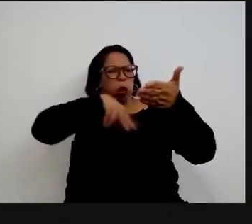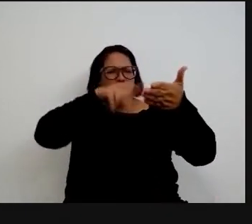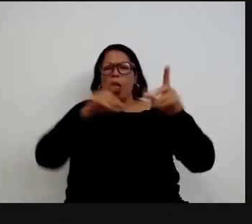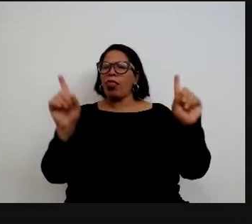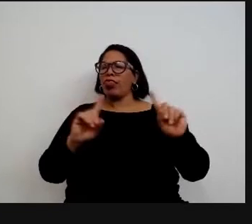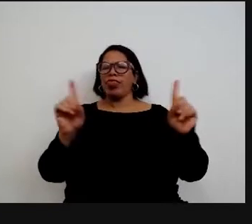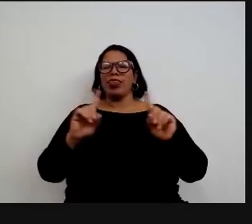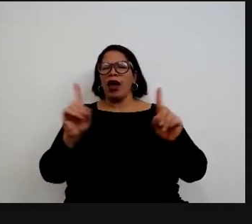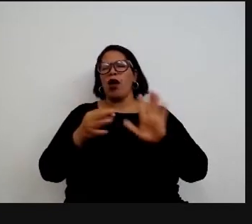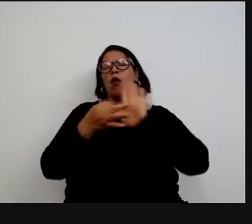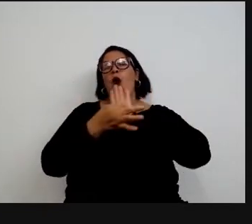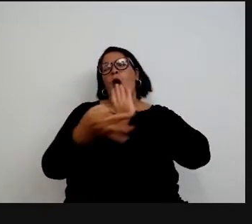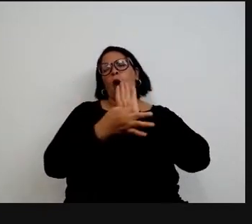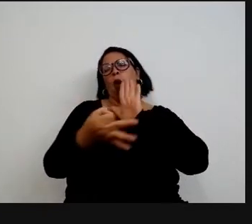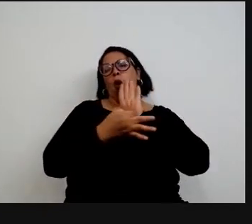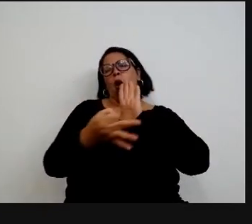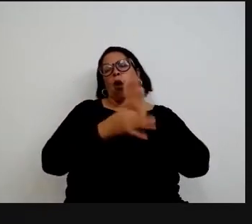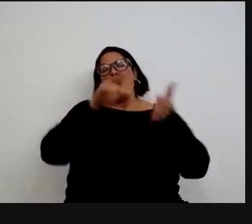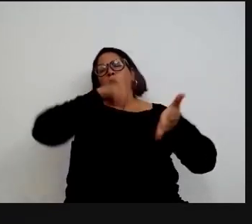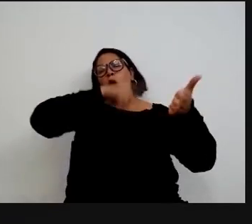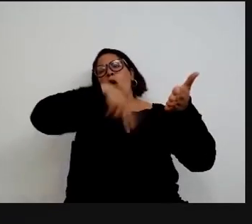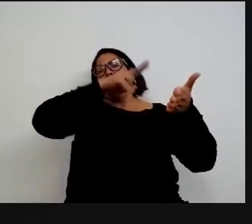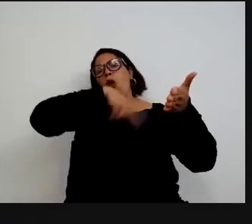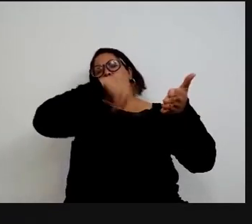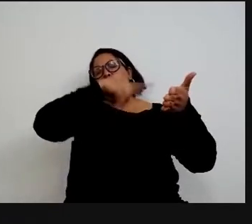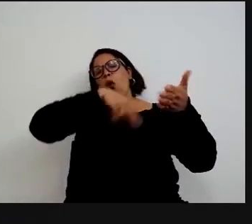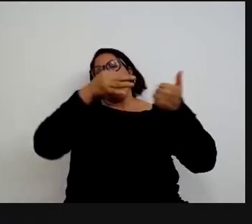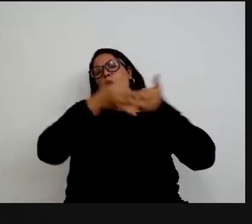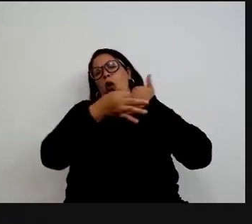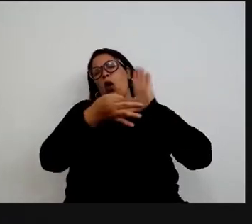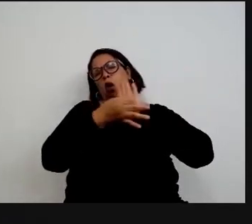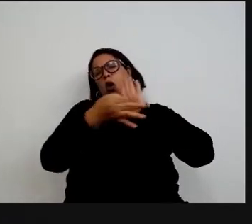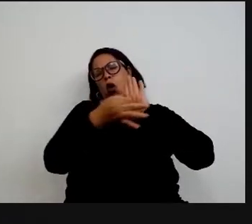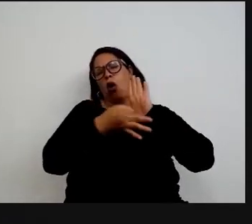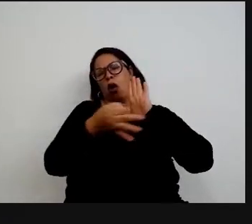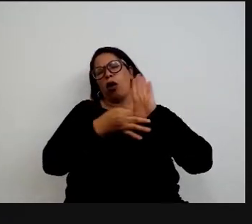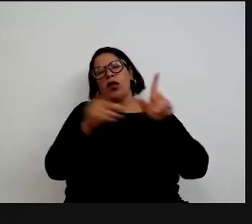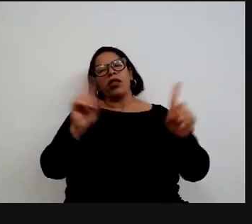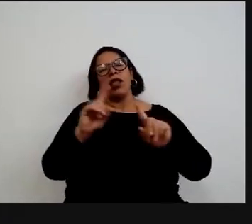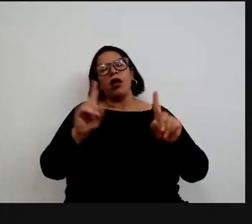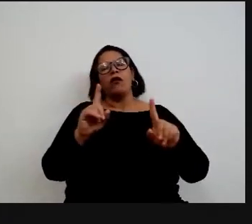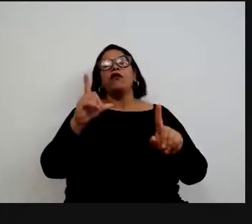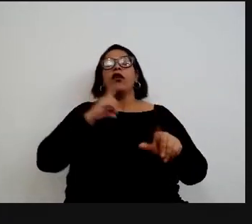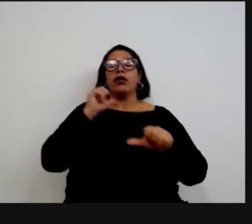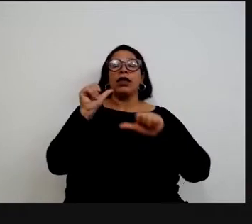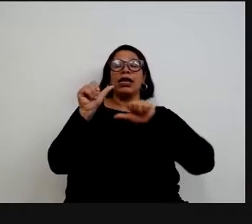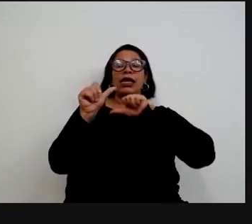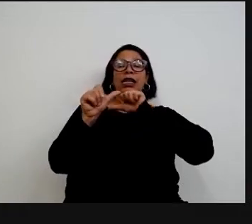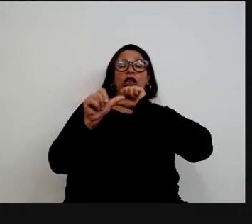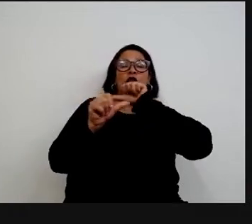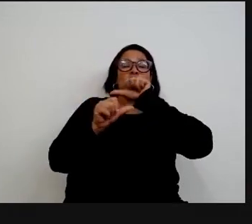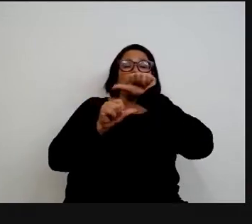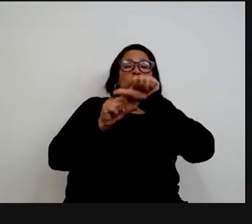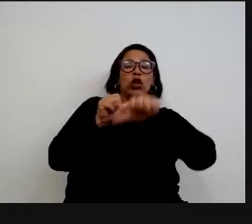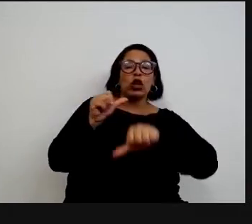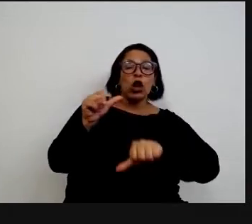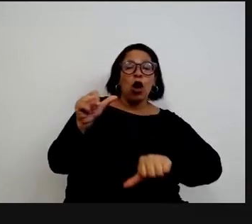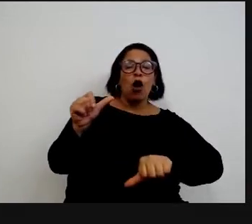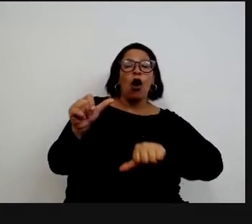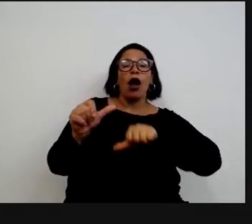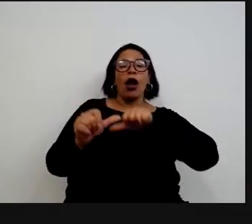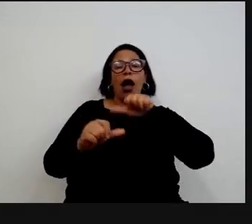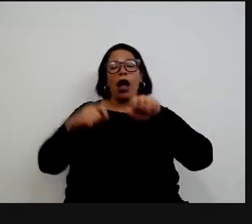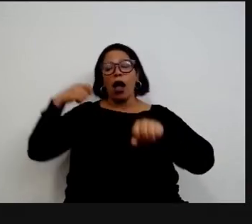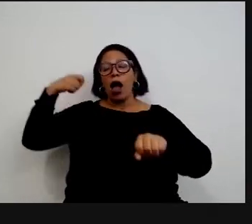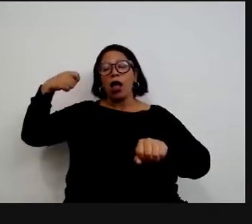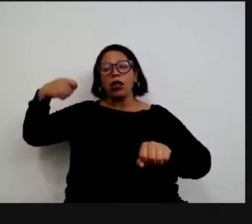ficar... comentando cada um dos artigos, é possível, tem cursos assim também, então você tem que mudar a lógica dele, talvez começar